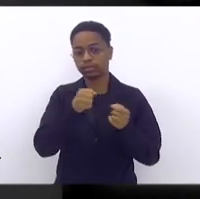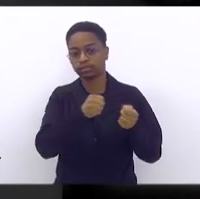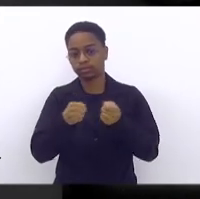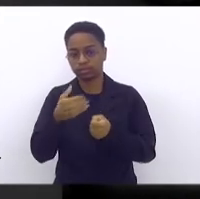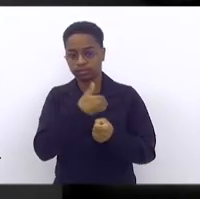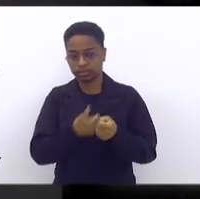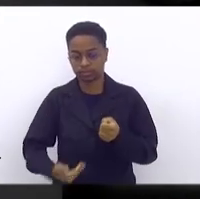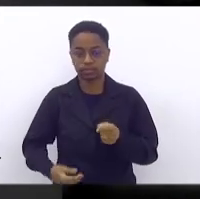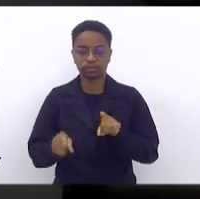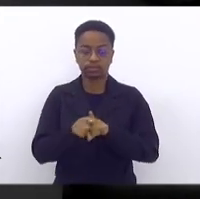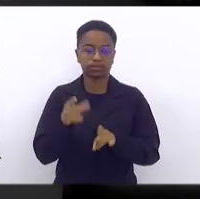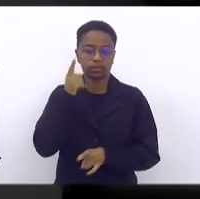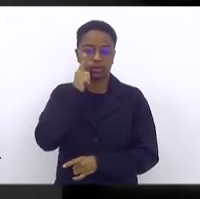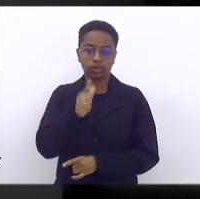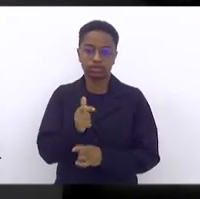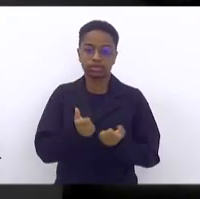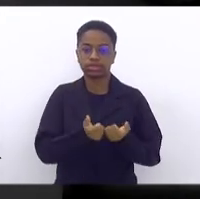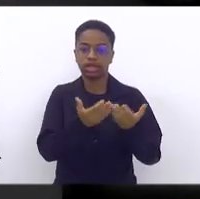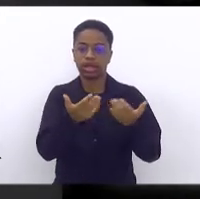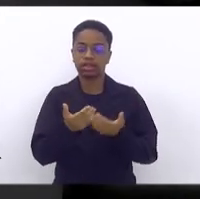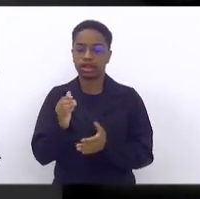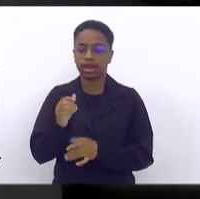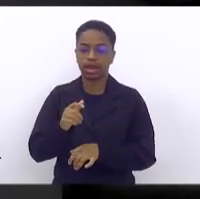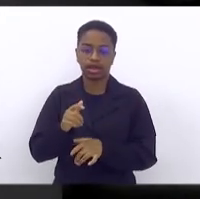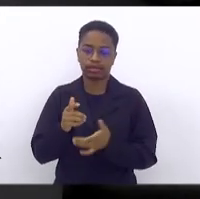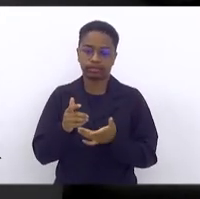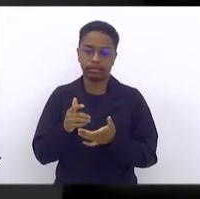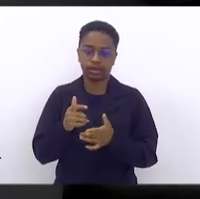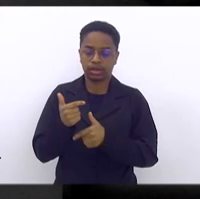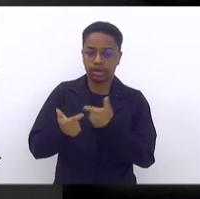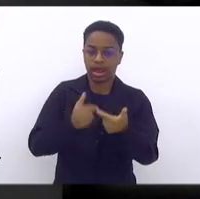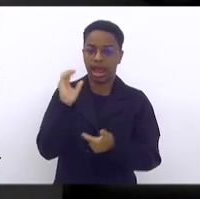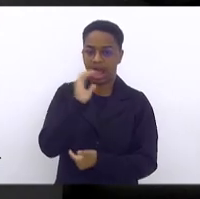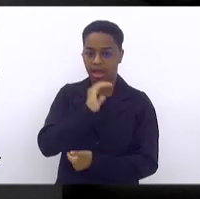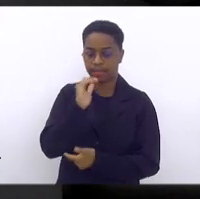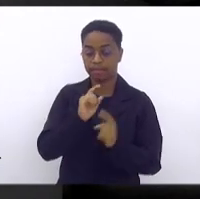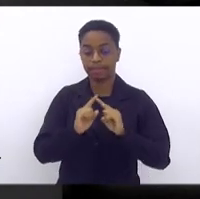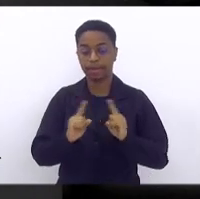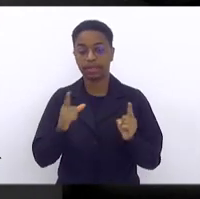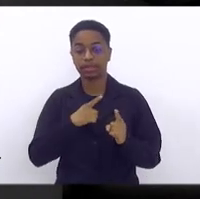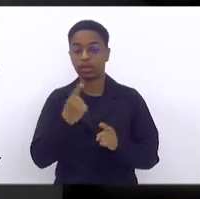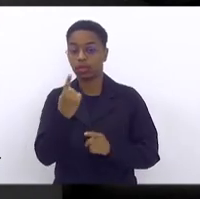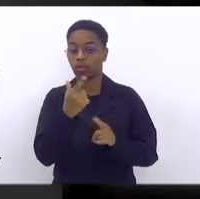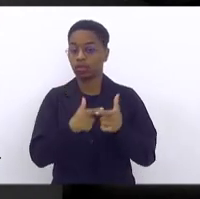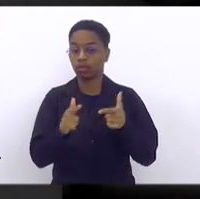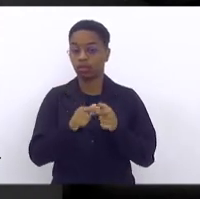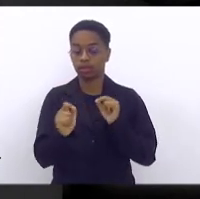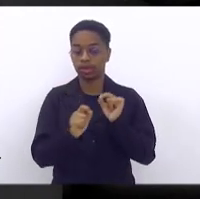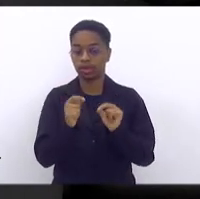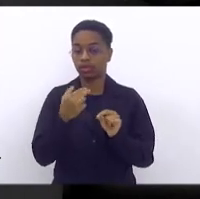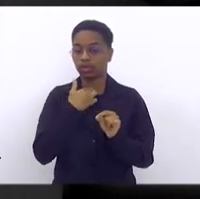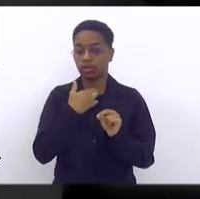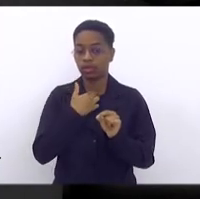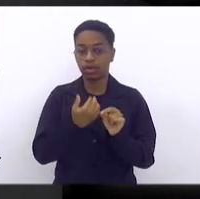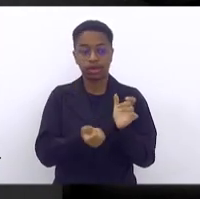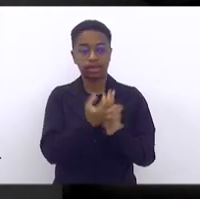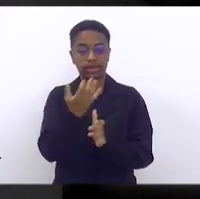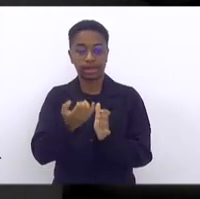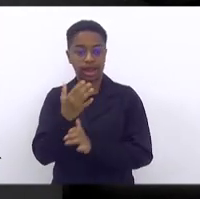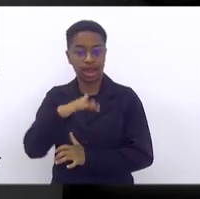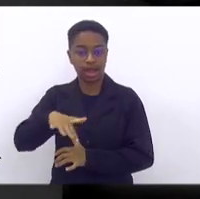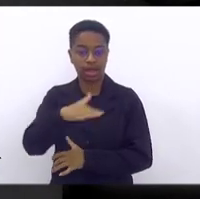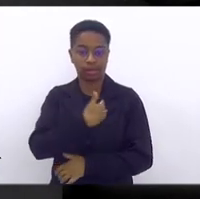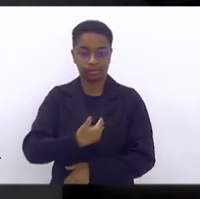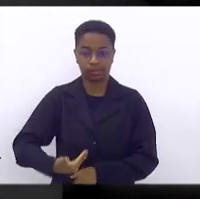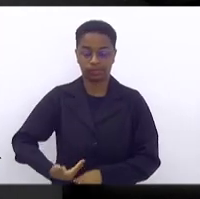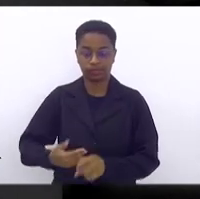oferecer também serviços mais cômodos, né, mais rápidos e tal. Só que a gente também tem uma questão, a gente não pode gerar serviços públicos digitais, que foi até